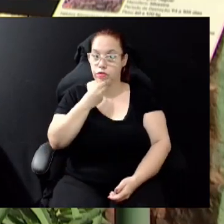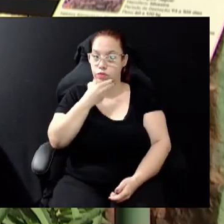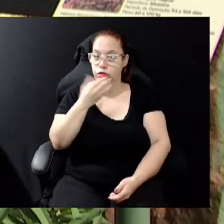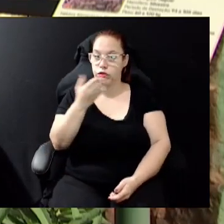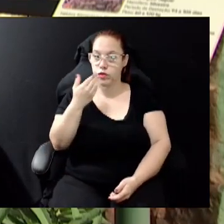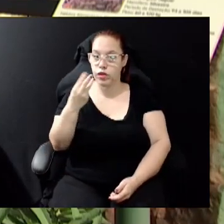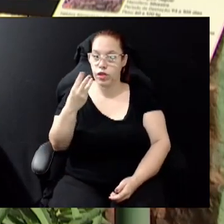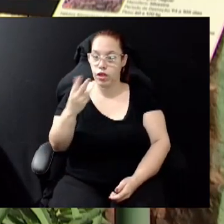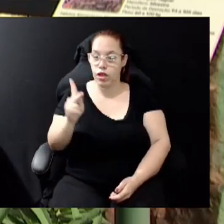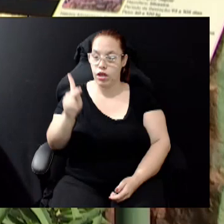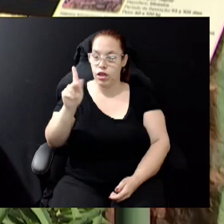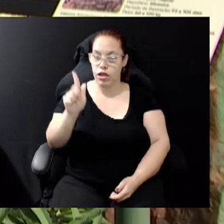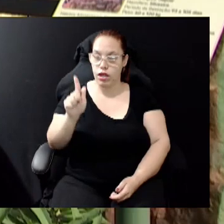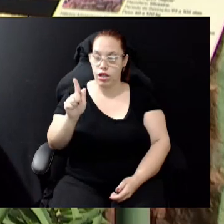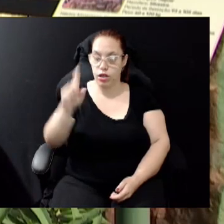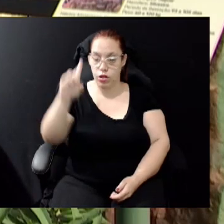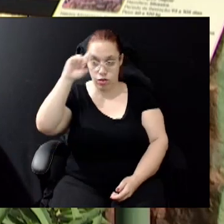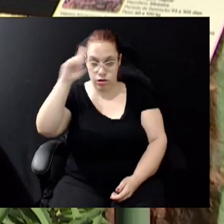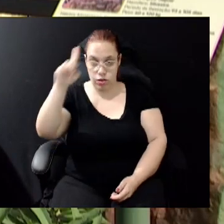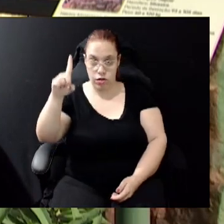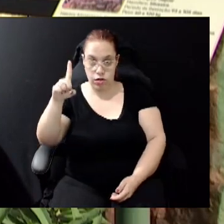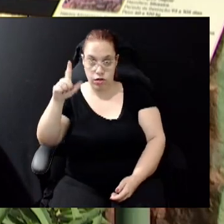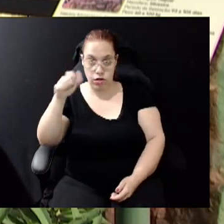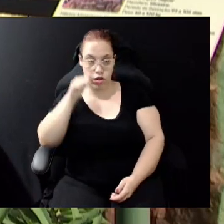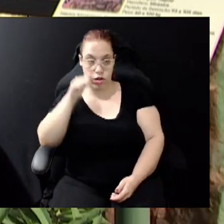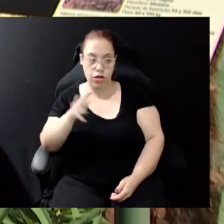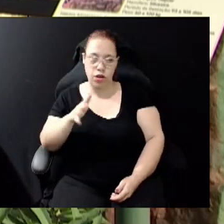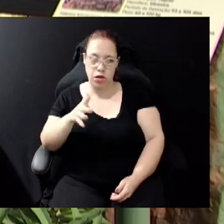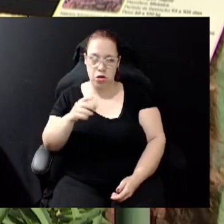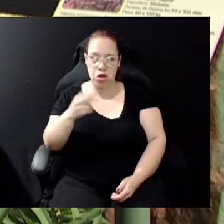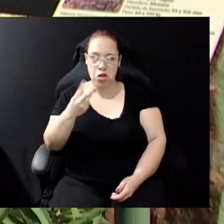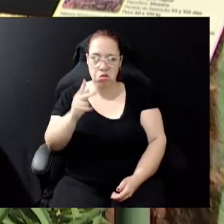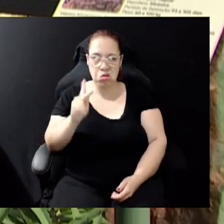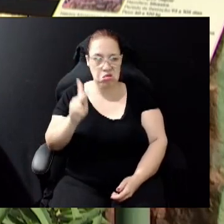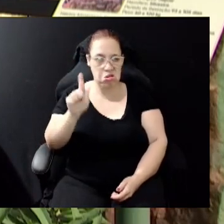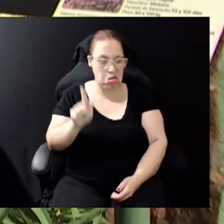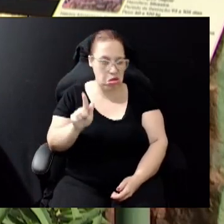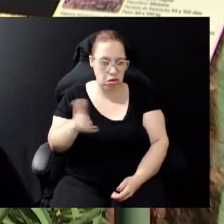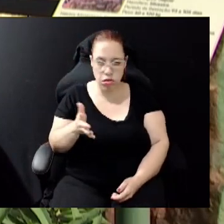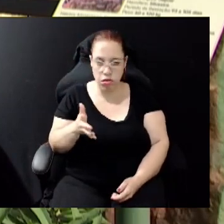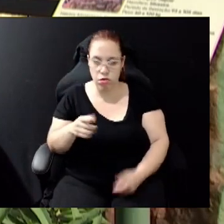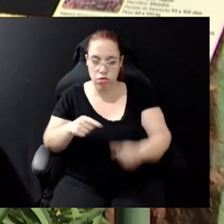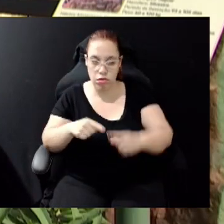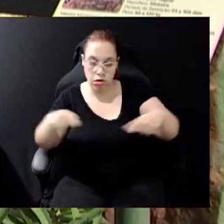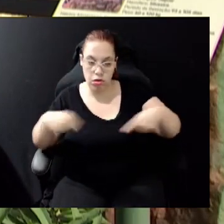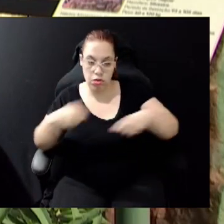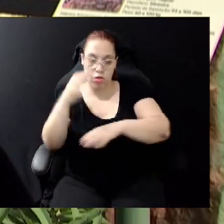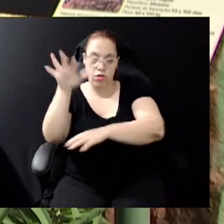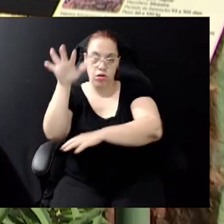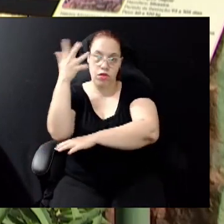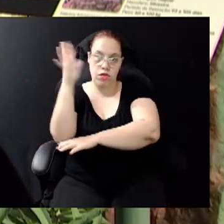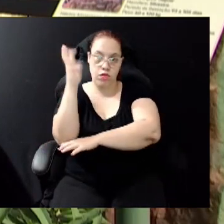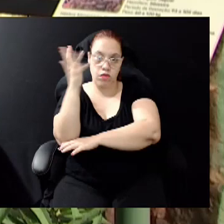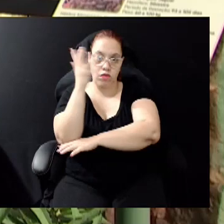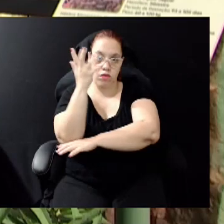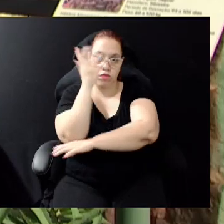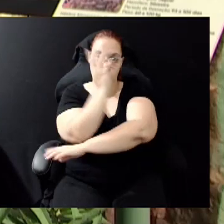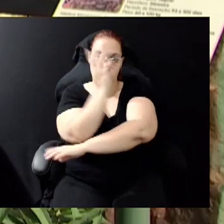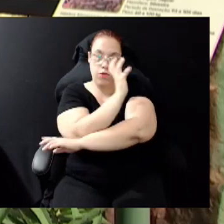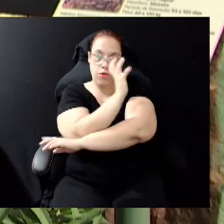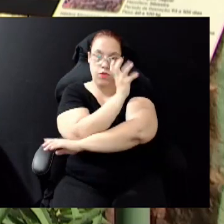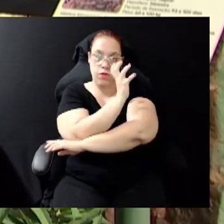por dia e a fêmea em média de 2 quilos, né? Em ambiente natural, é lógico que esses animais eles costumam comer muito